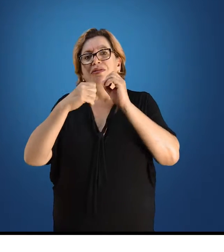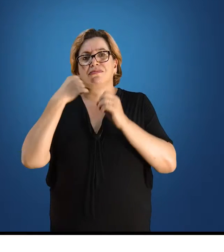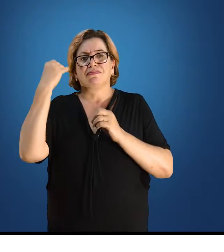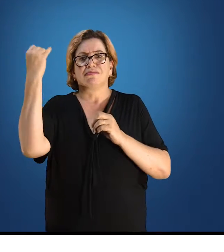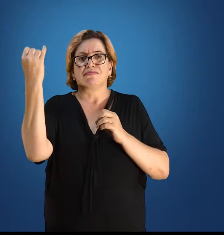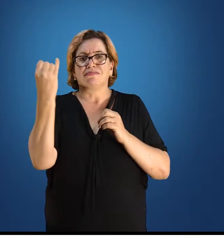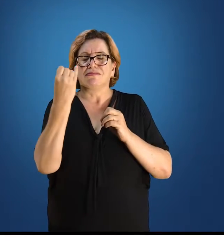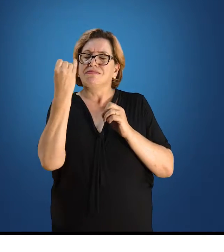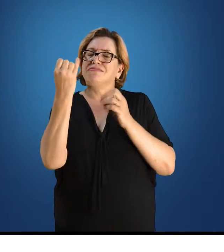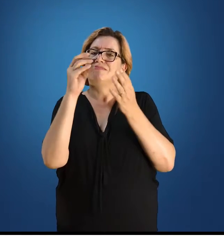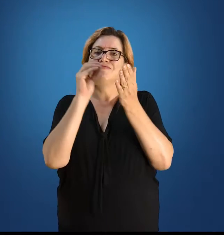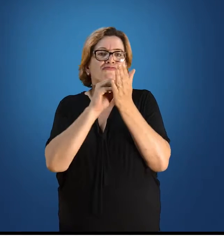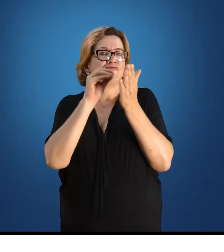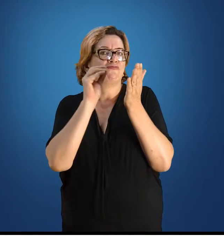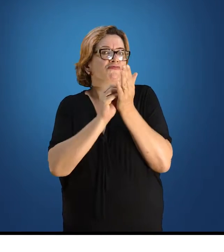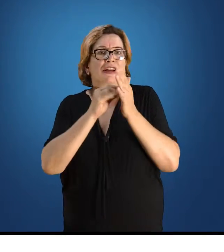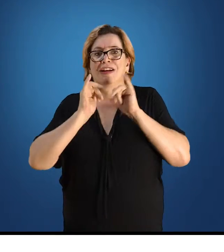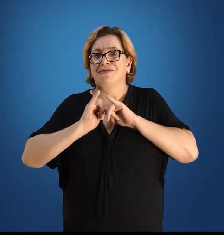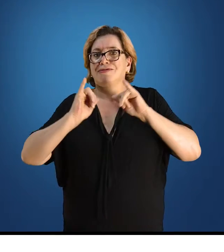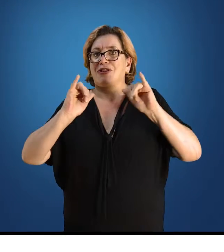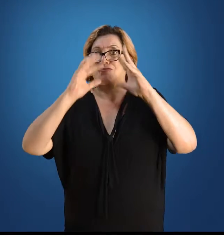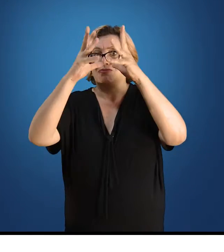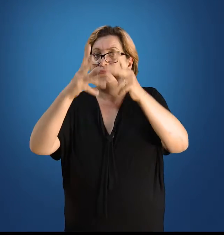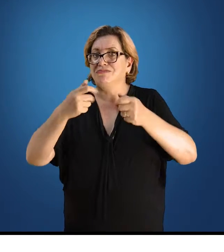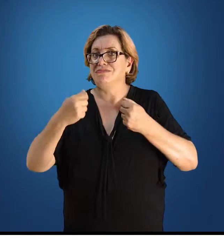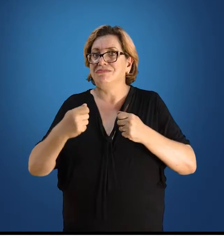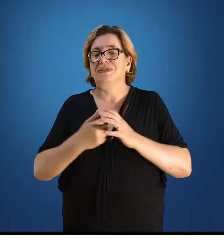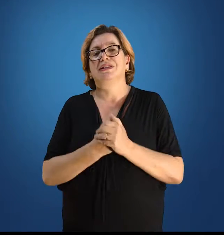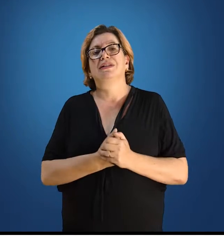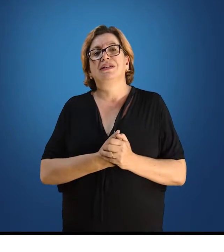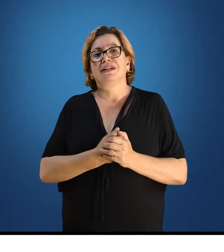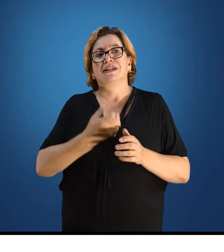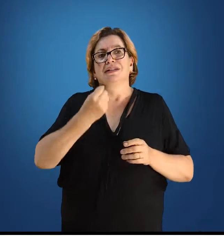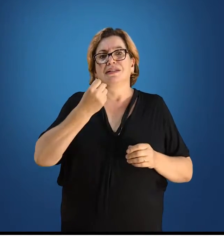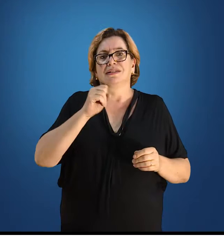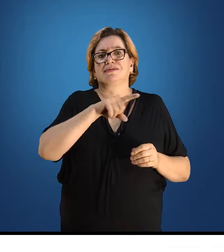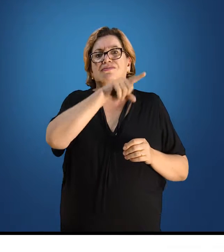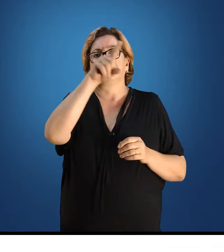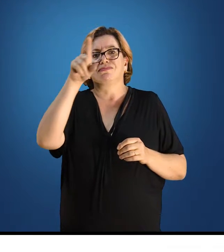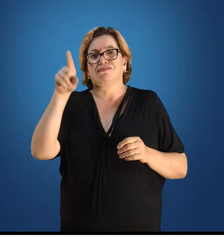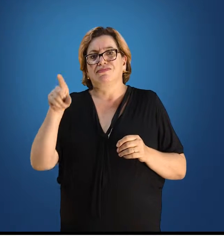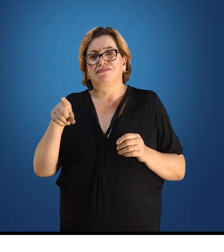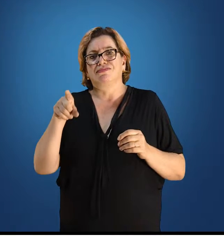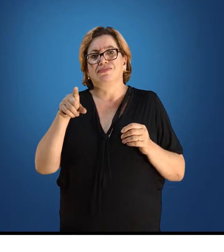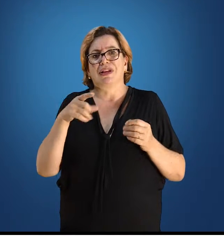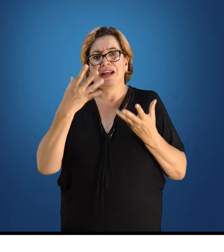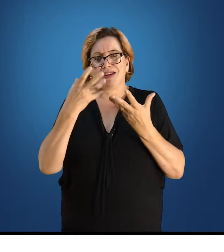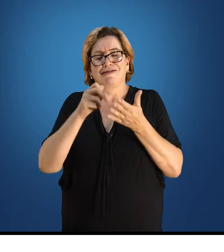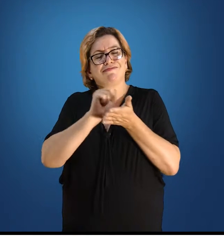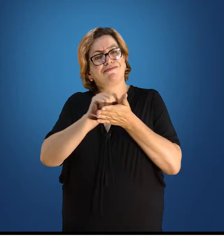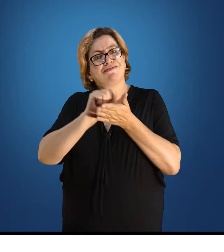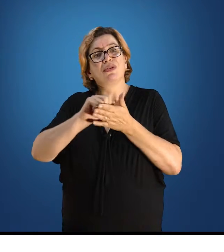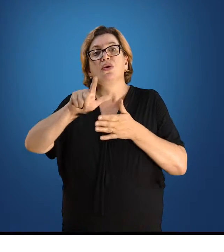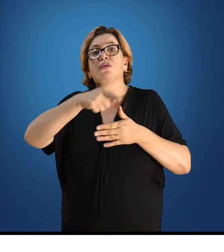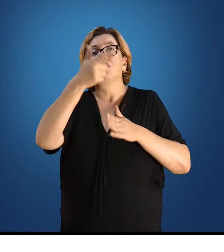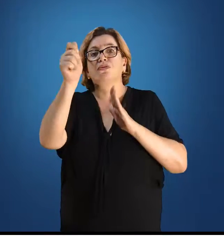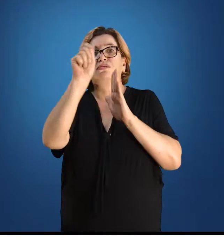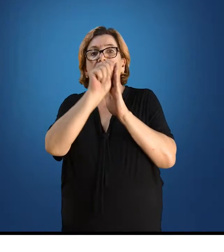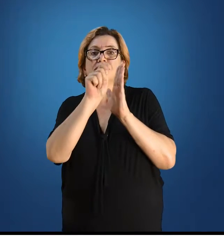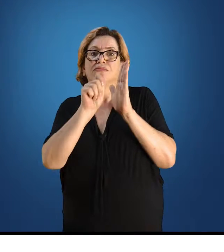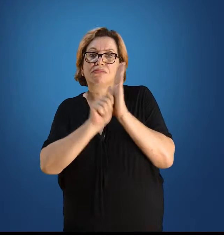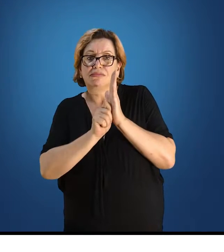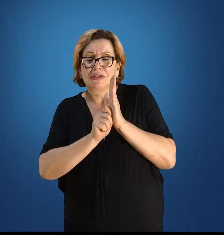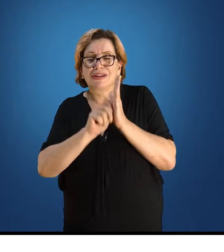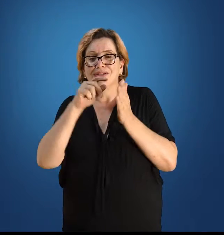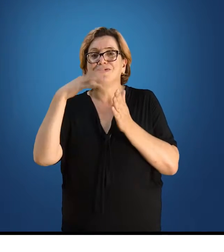não falte nenhum detalhe. Né? E se você quiser, né, se você for escrever mais artigos na sua vida,